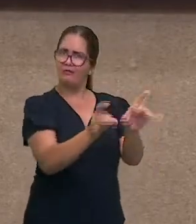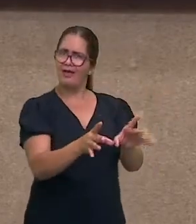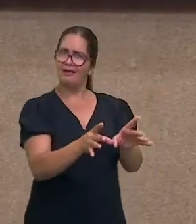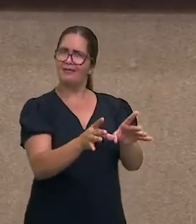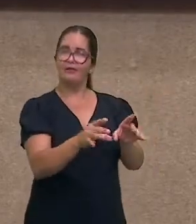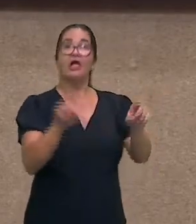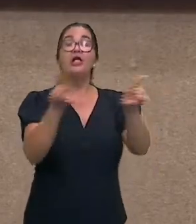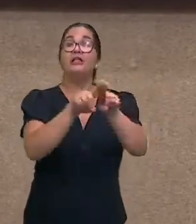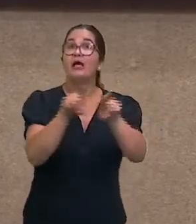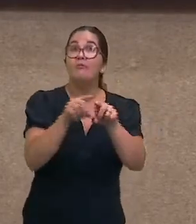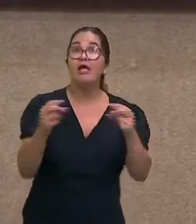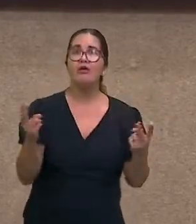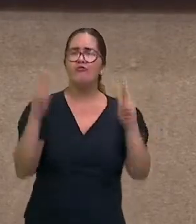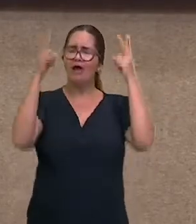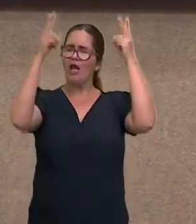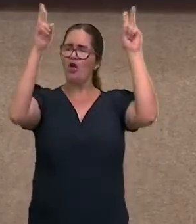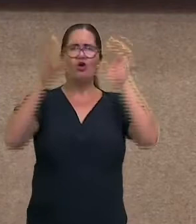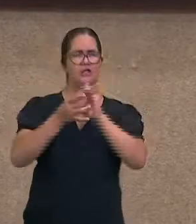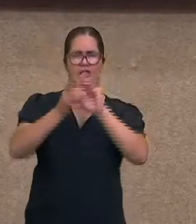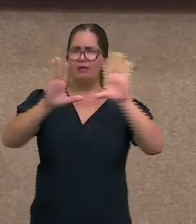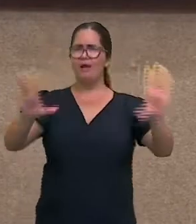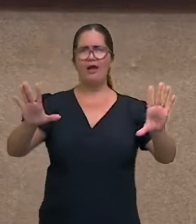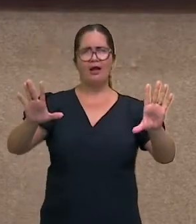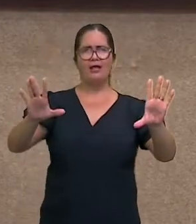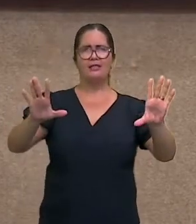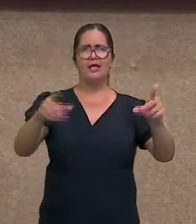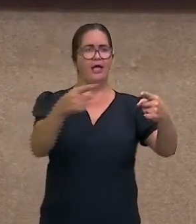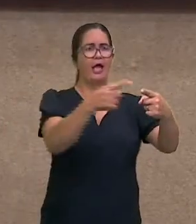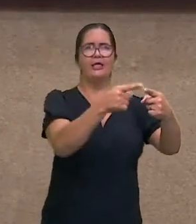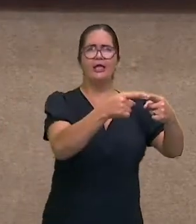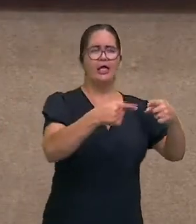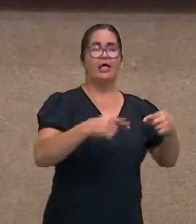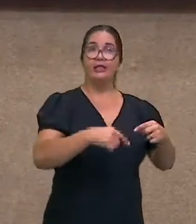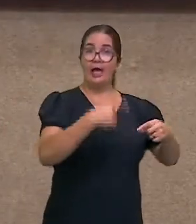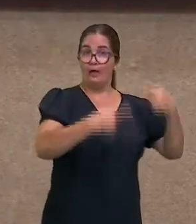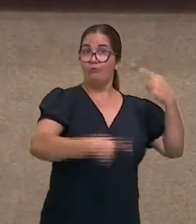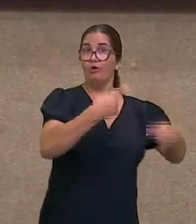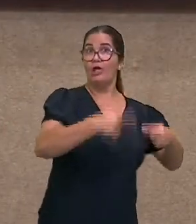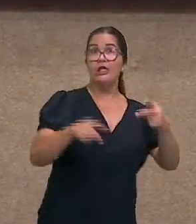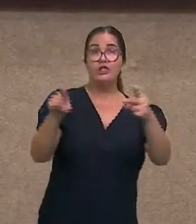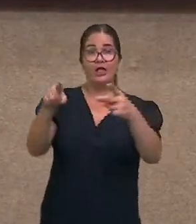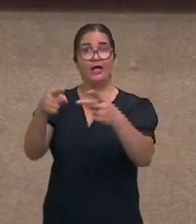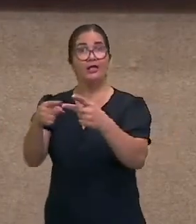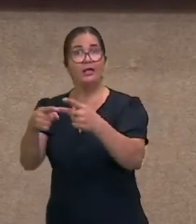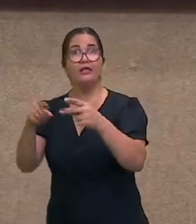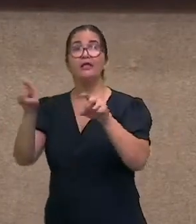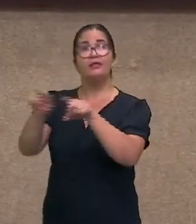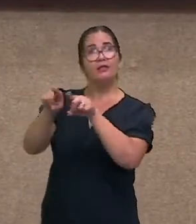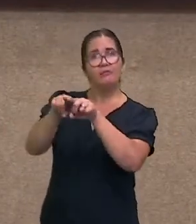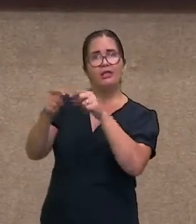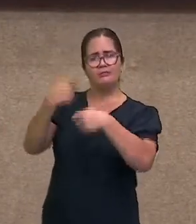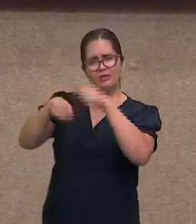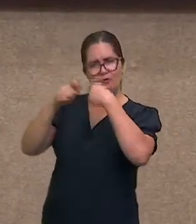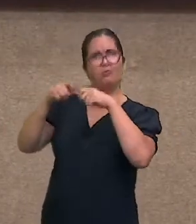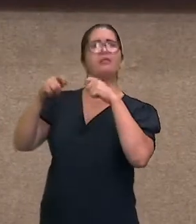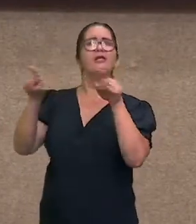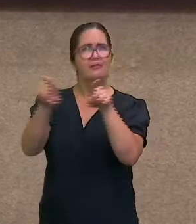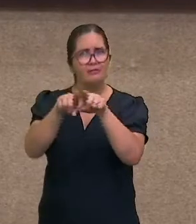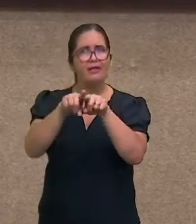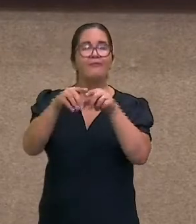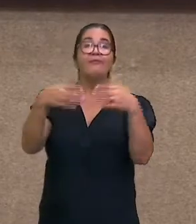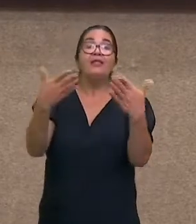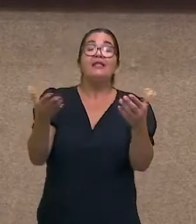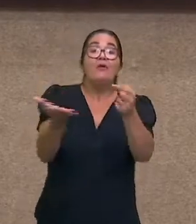liberais, tanto na política quanto na economia. Os primeiros teóricos do iluminismo introduziram